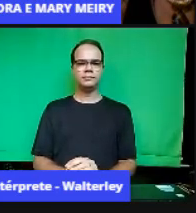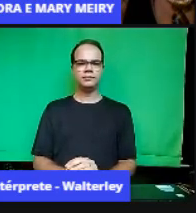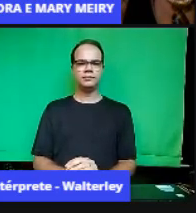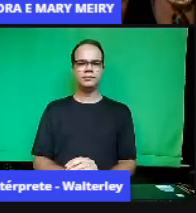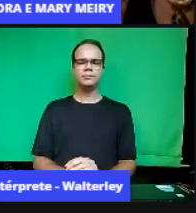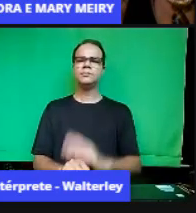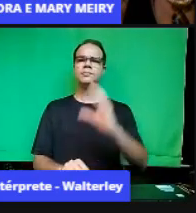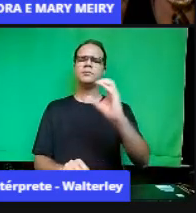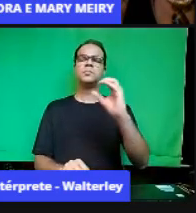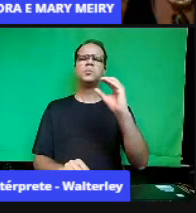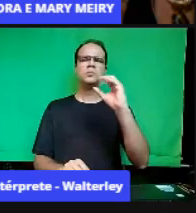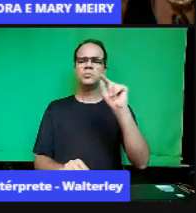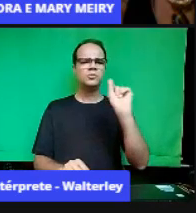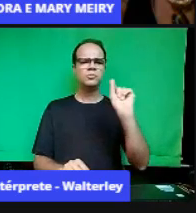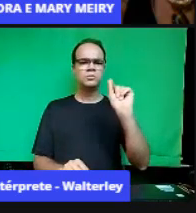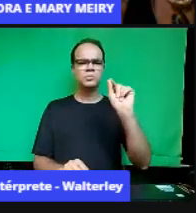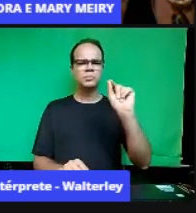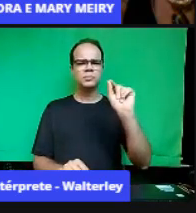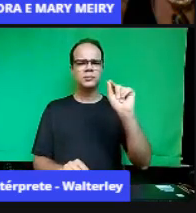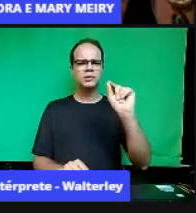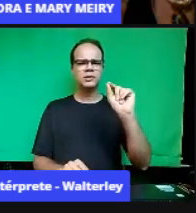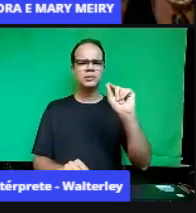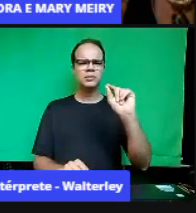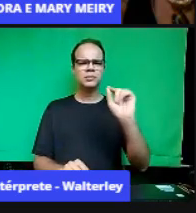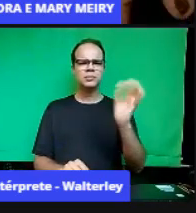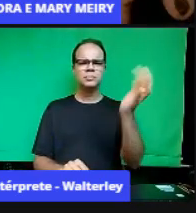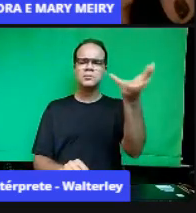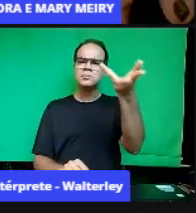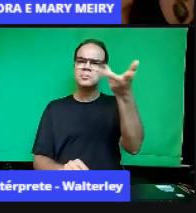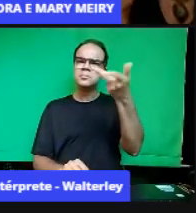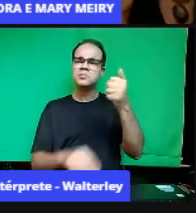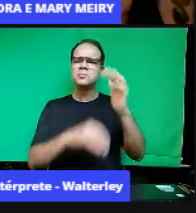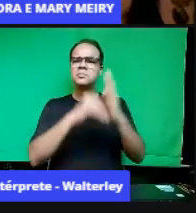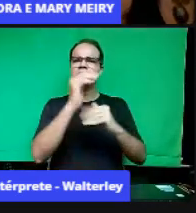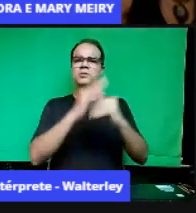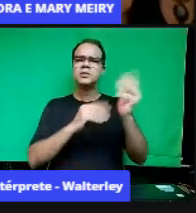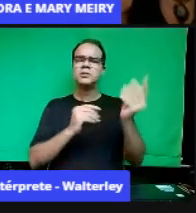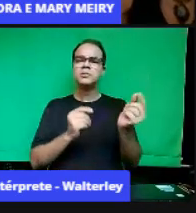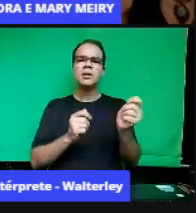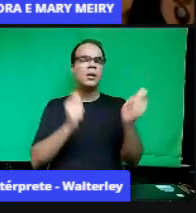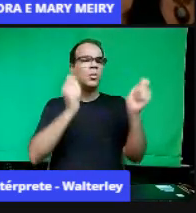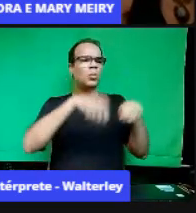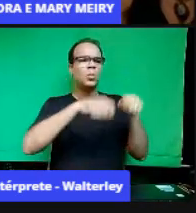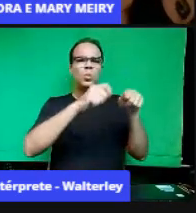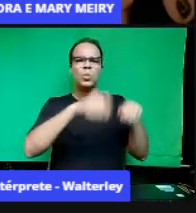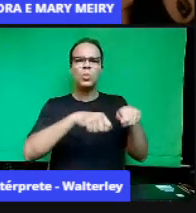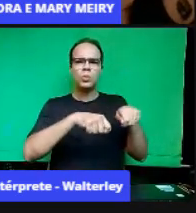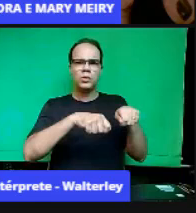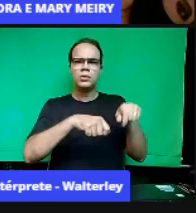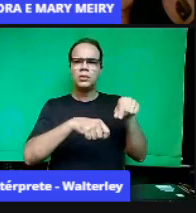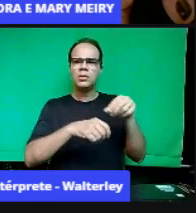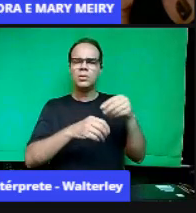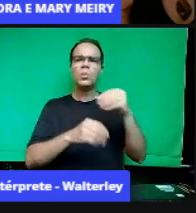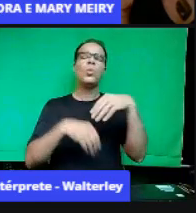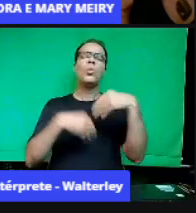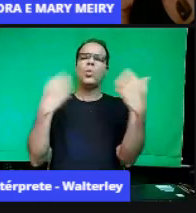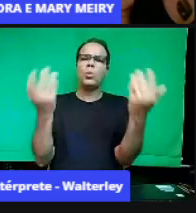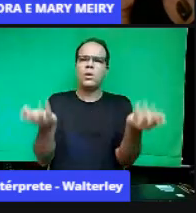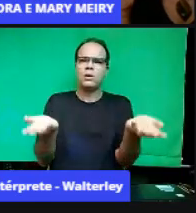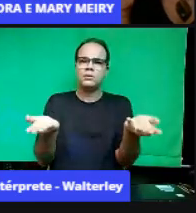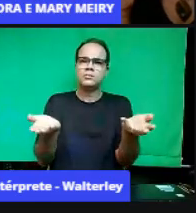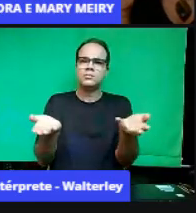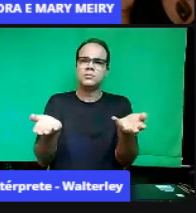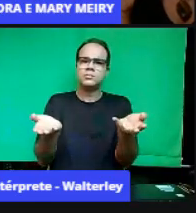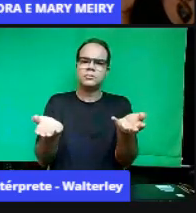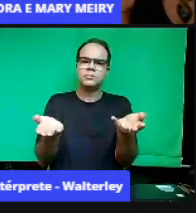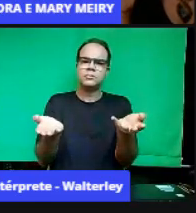Que componente é esse? Habilidades contempladas. Que habilidades eu quero contemplar? Por isso que o